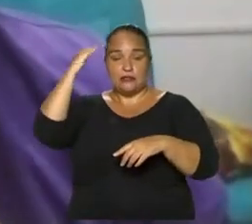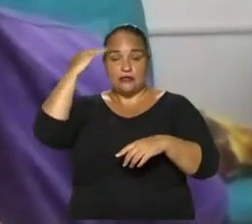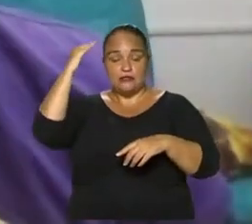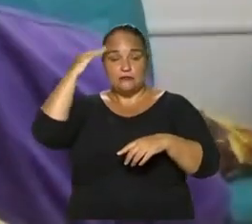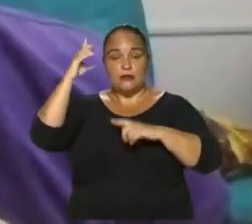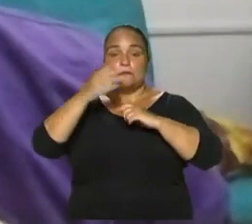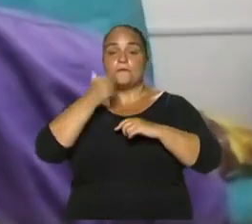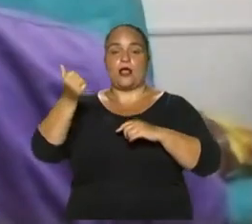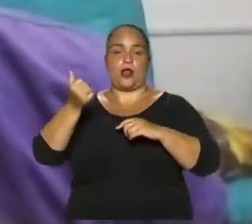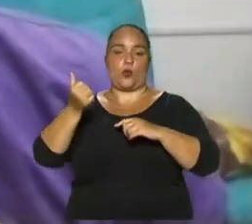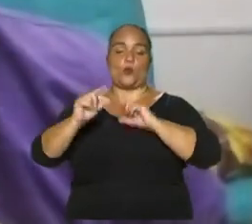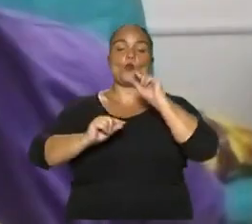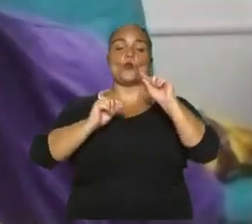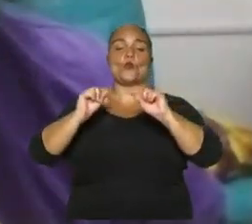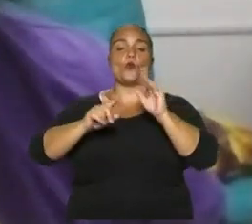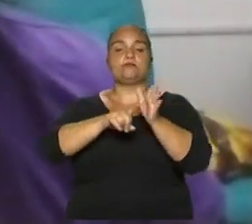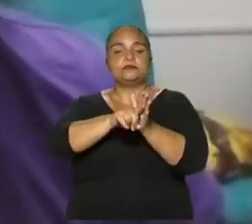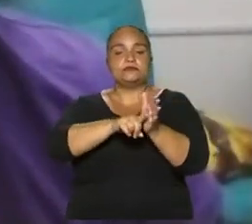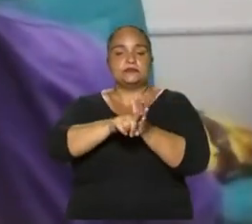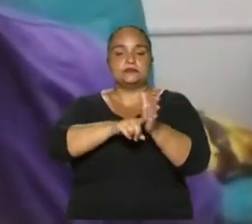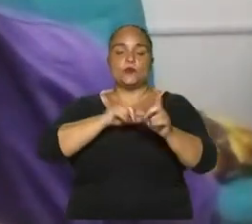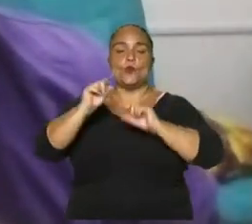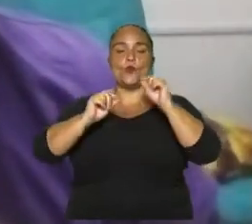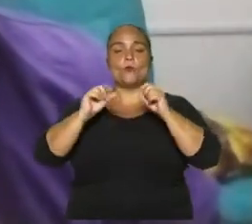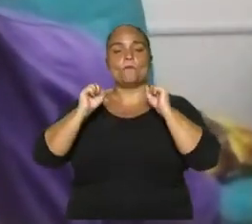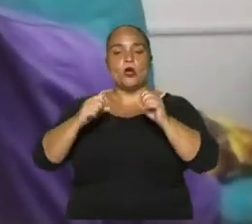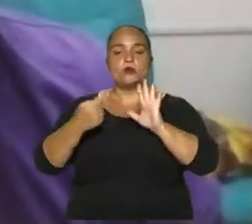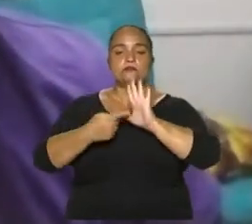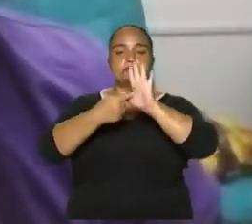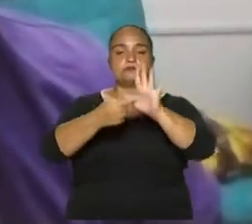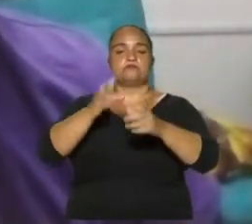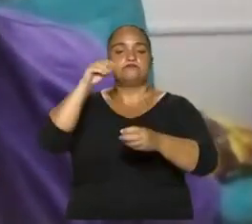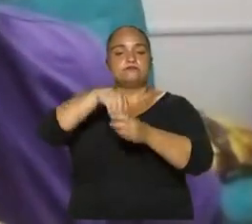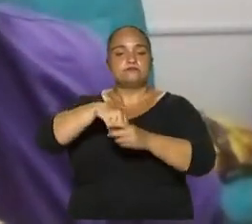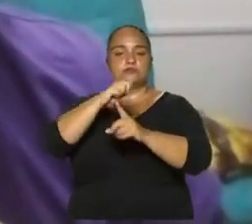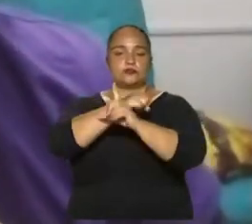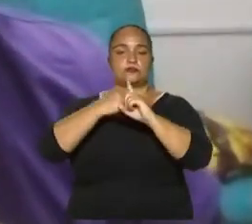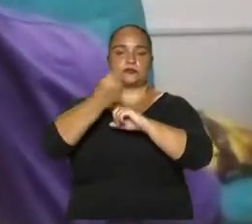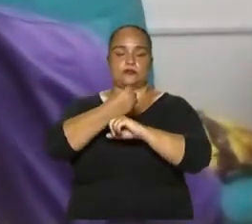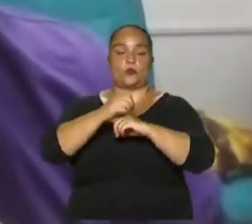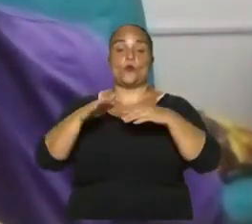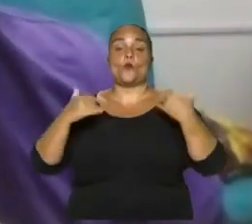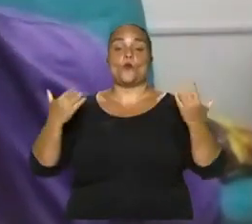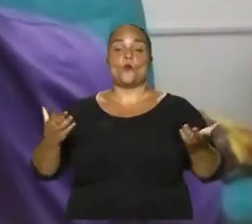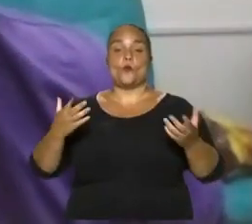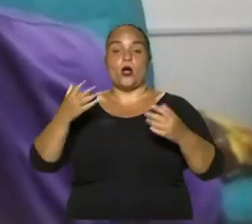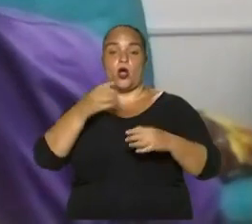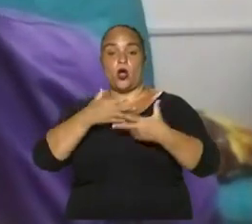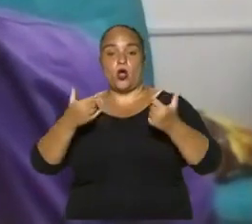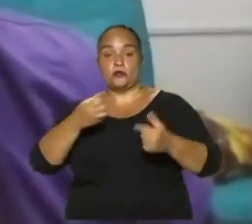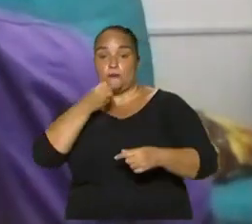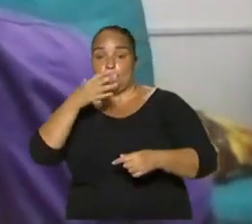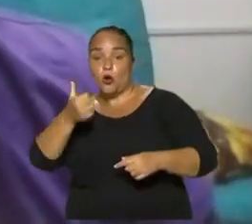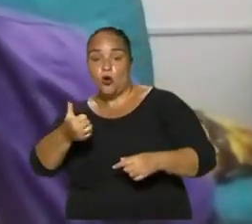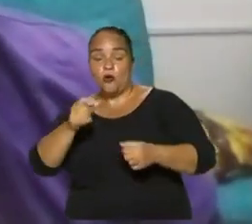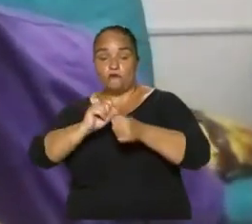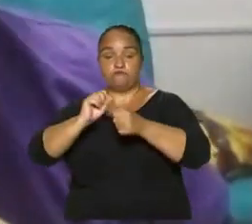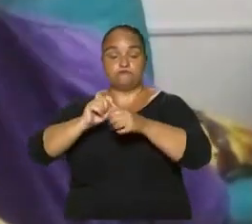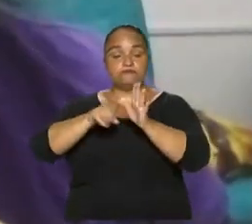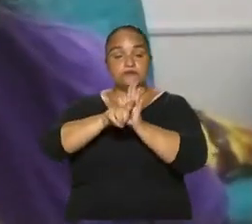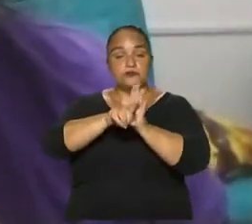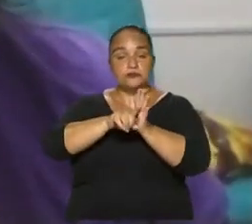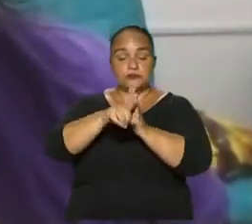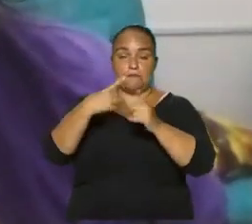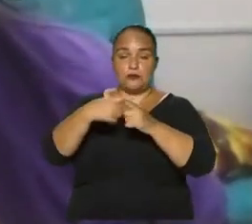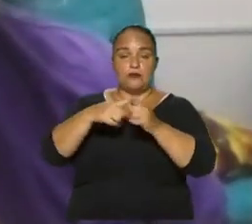entendimento melhor do que é pesquisa, o que a pesquisa pode trazer para a sociedade, quais são as vantagens, né, de se fazer pesquisa, por